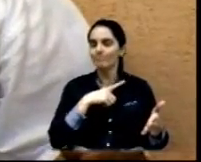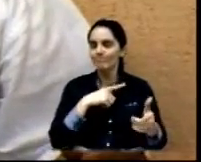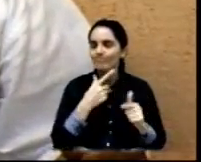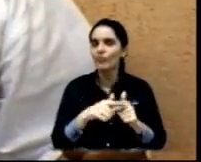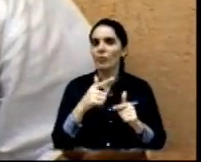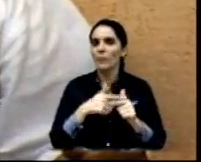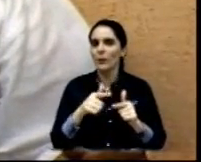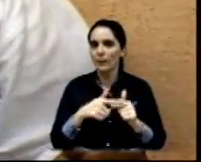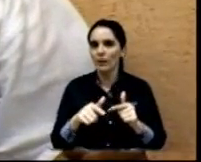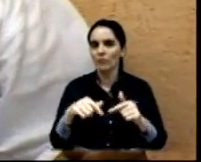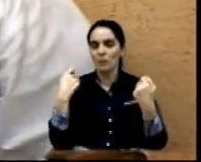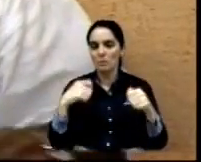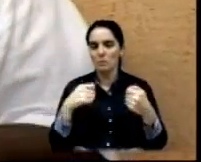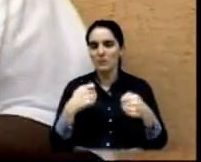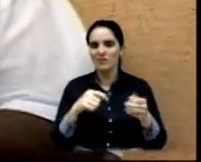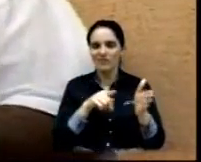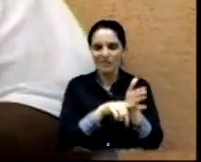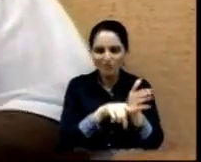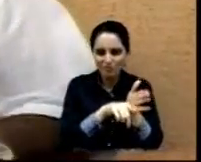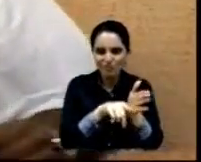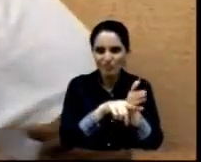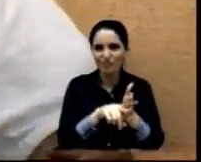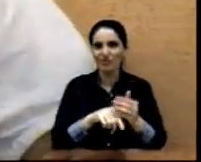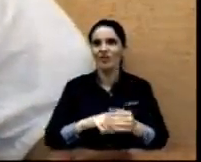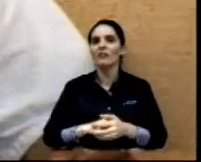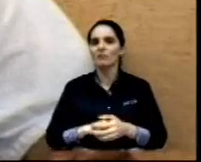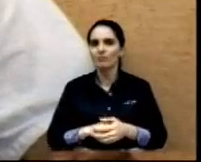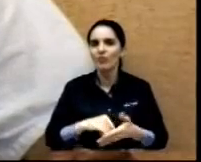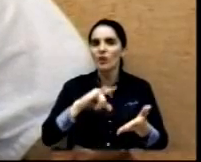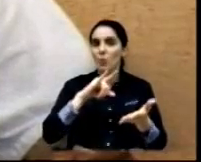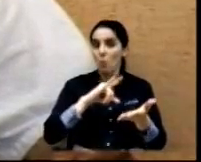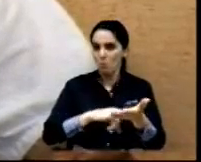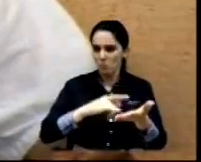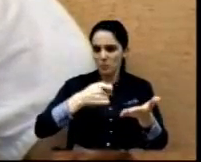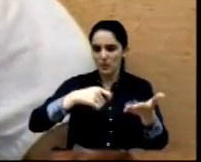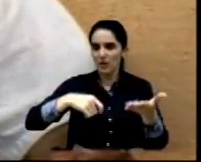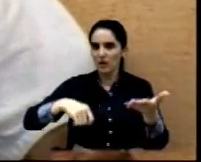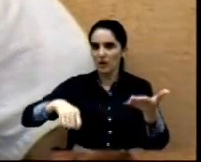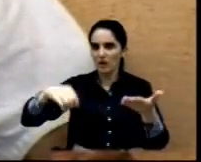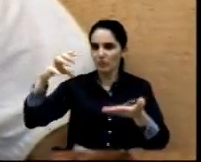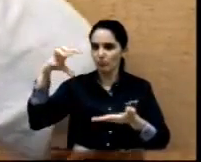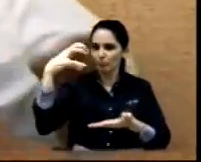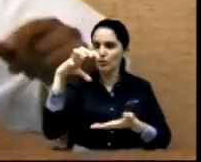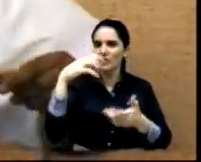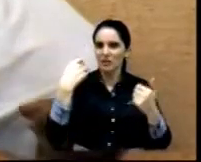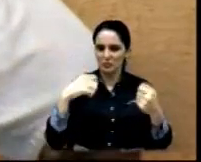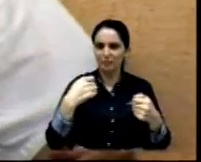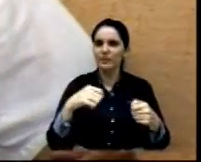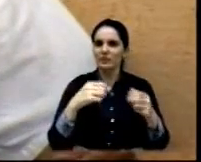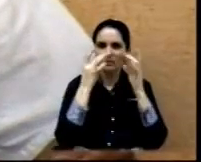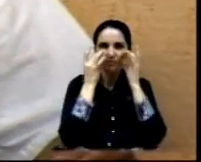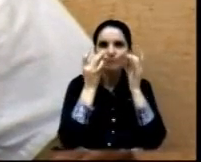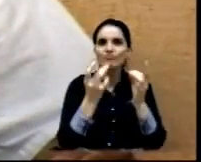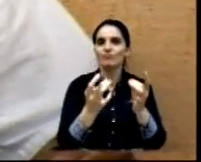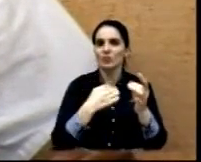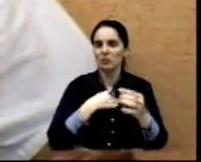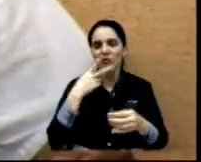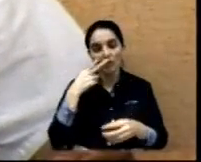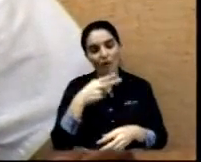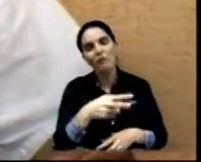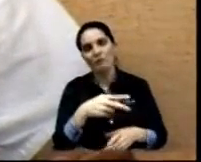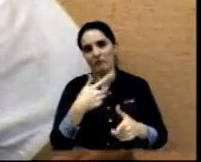Vamos investigar. Esse contrato precisa ser investigado. Sabe? Eu achei problemas.